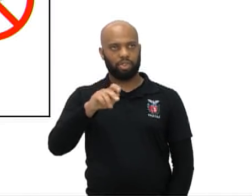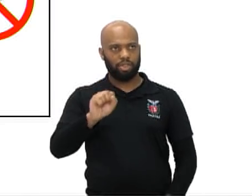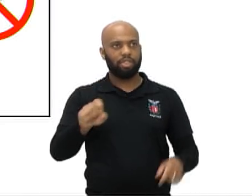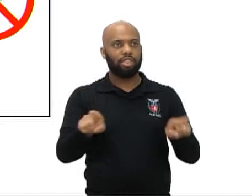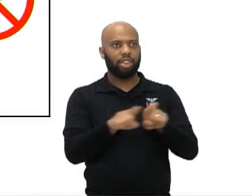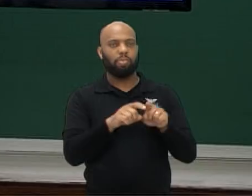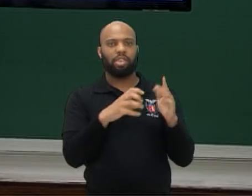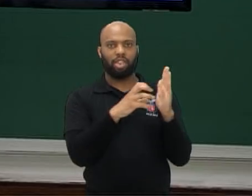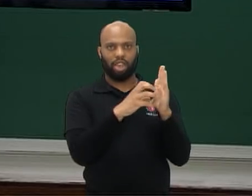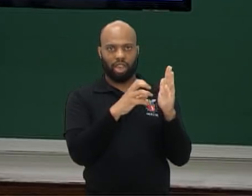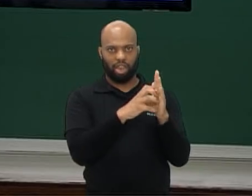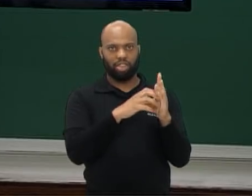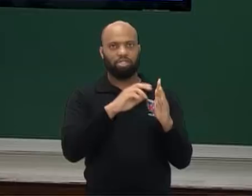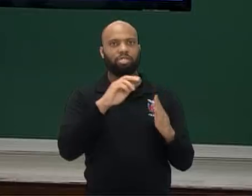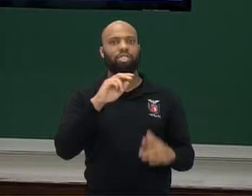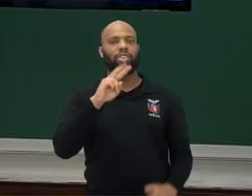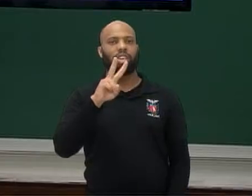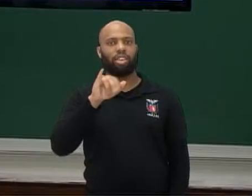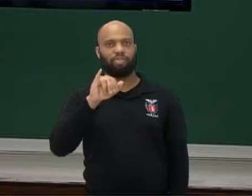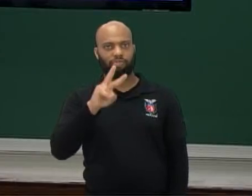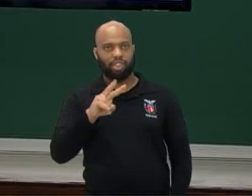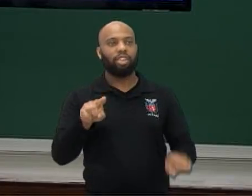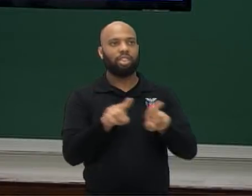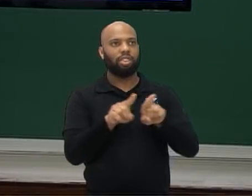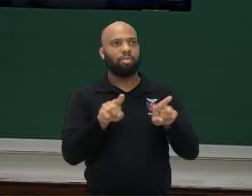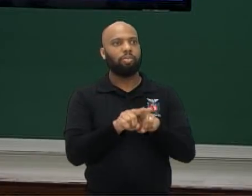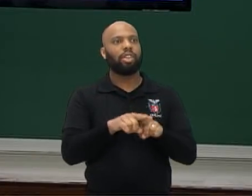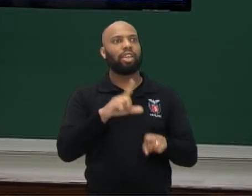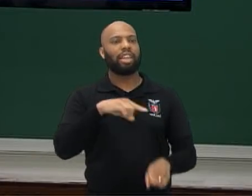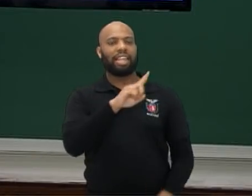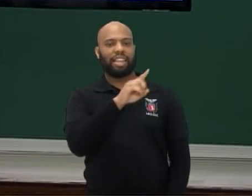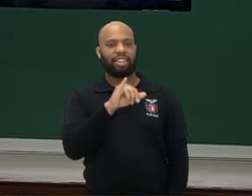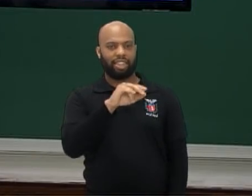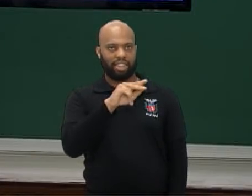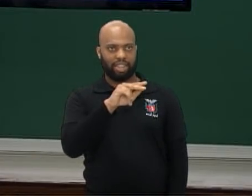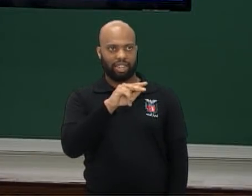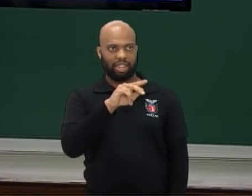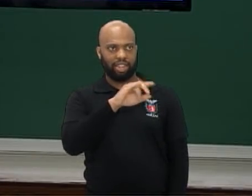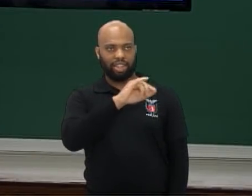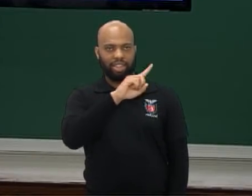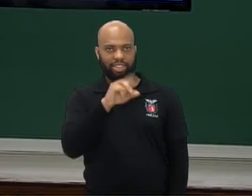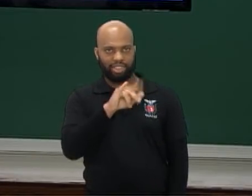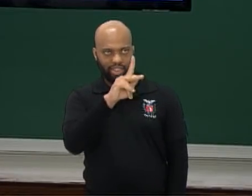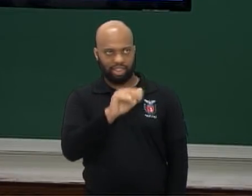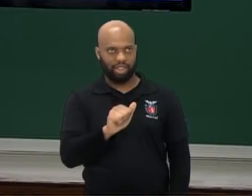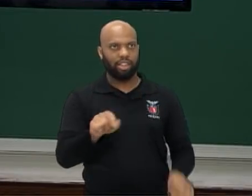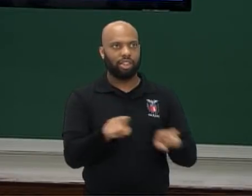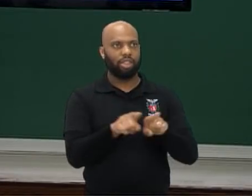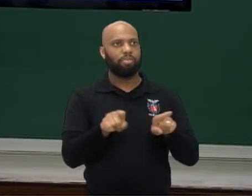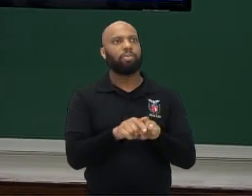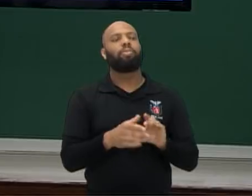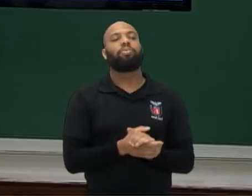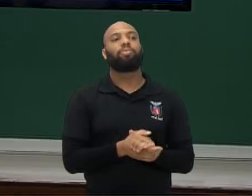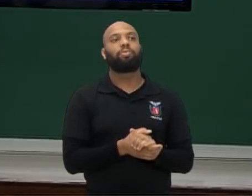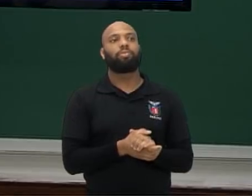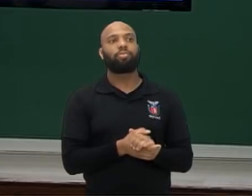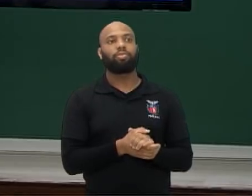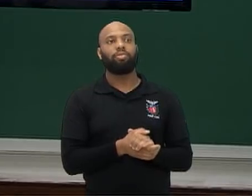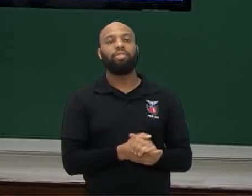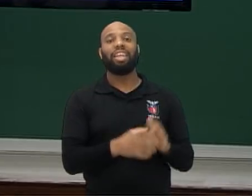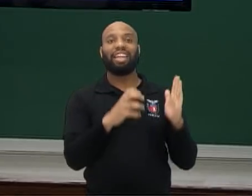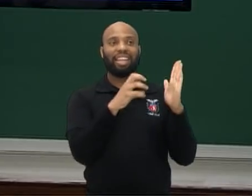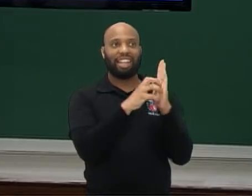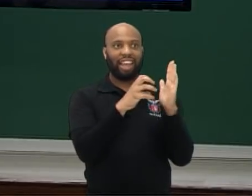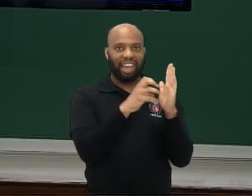zika. HPV tem vacina, a herpes labial ou genital, a AIDS